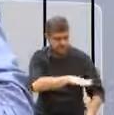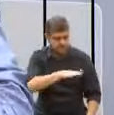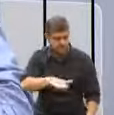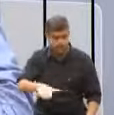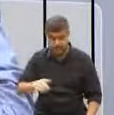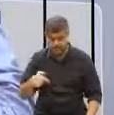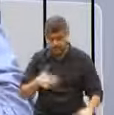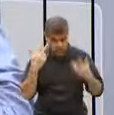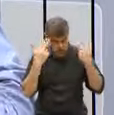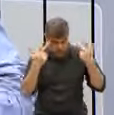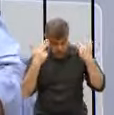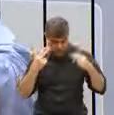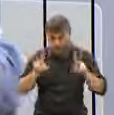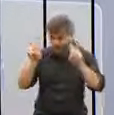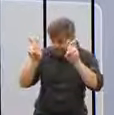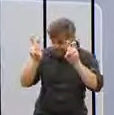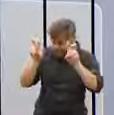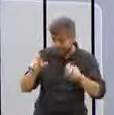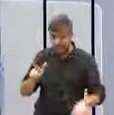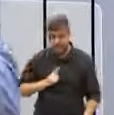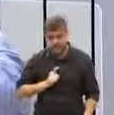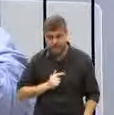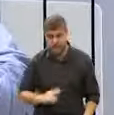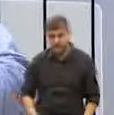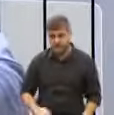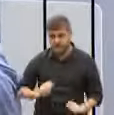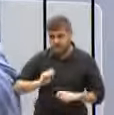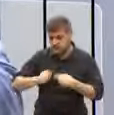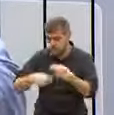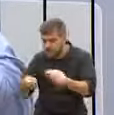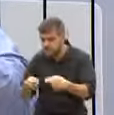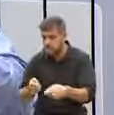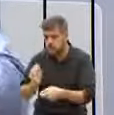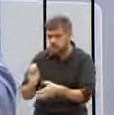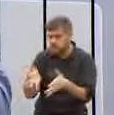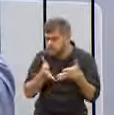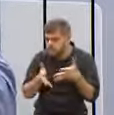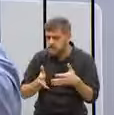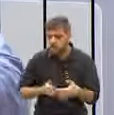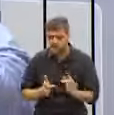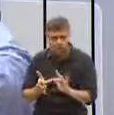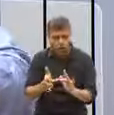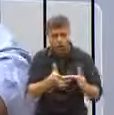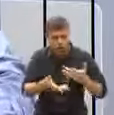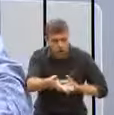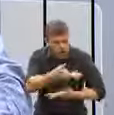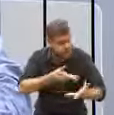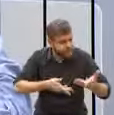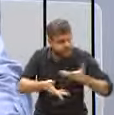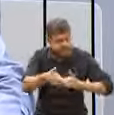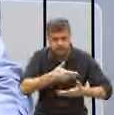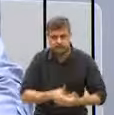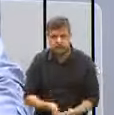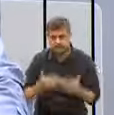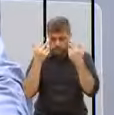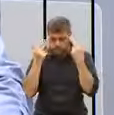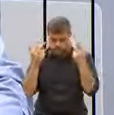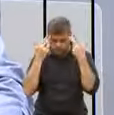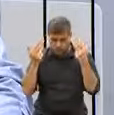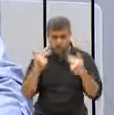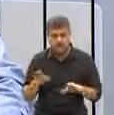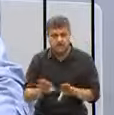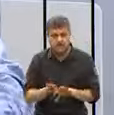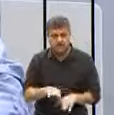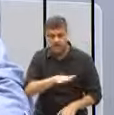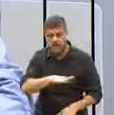ditas normais, que ele possa ter o diálogo, para não ficar só fazendo sinais, só Libras, que ele possa conviver normalmente como qualquer outra criança, que